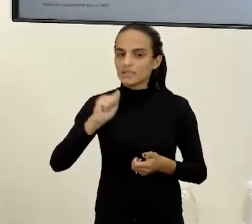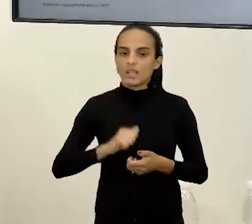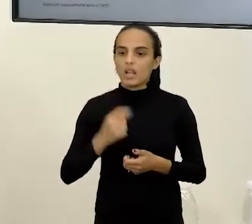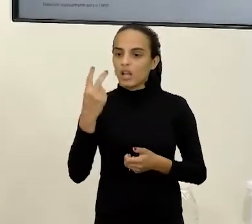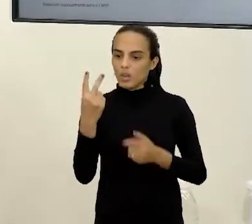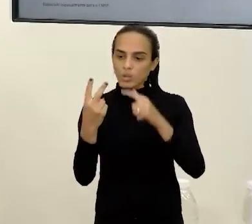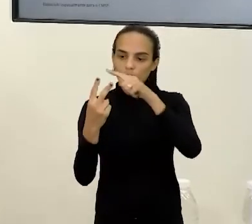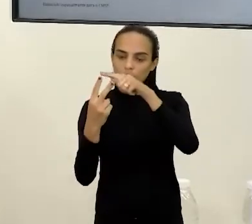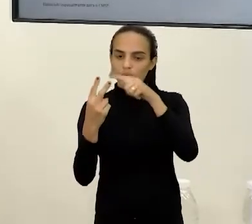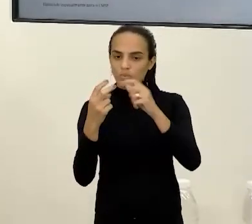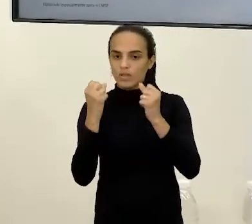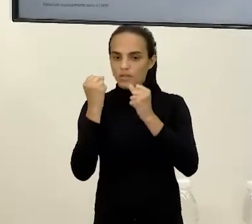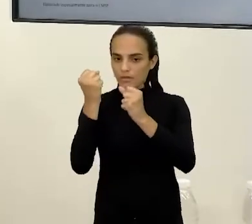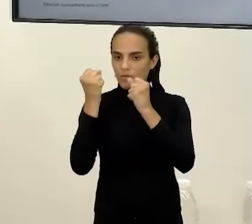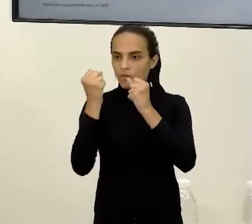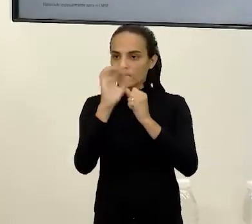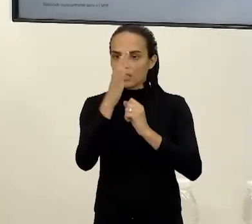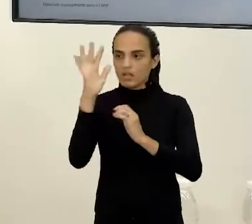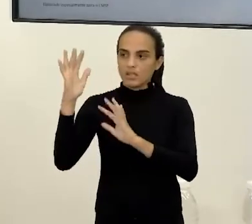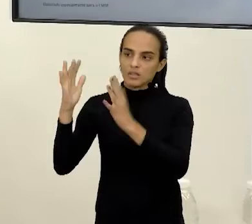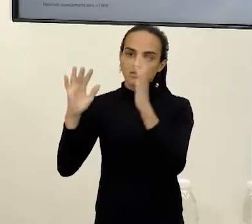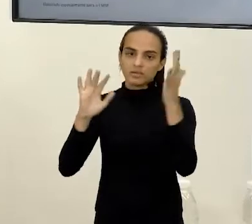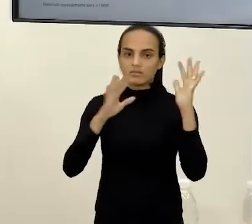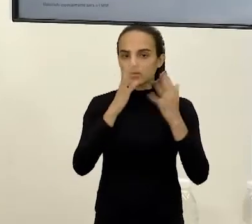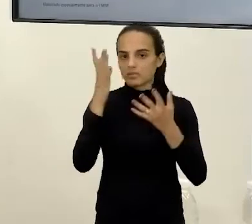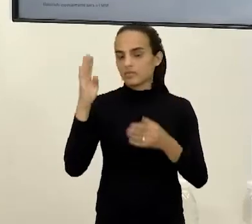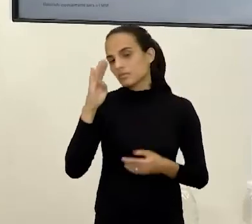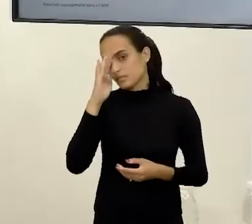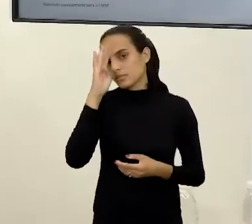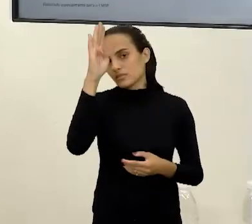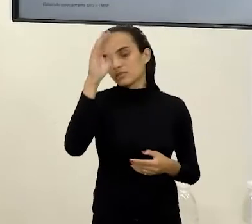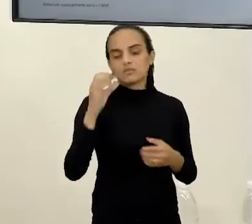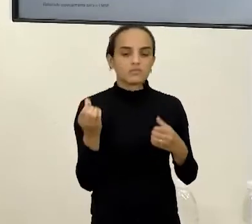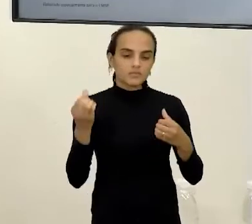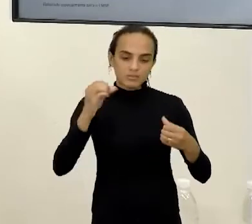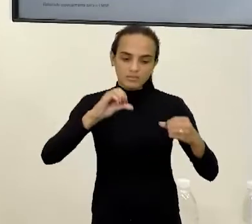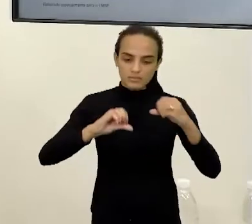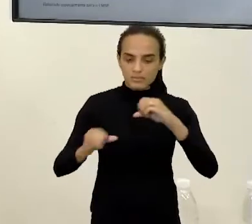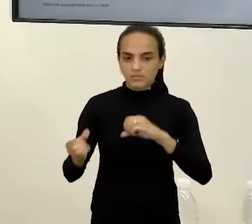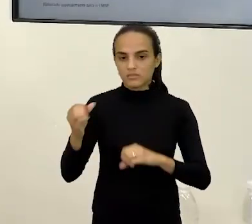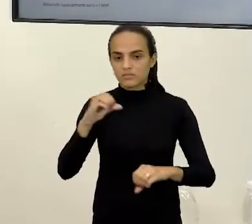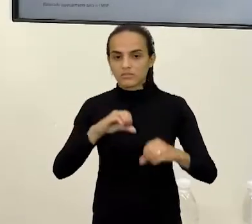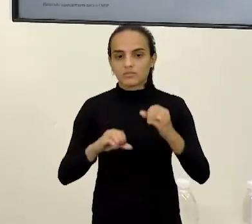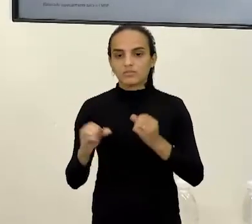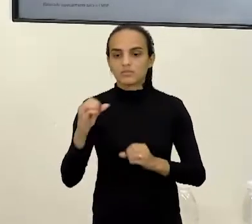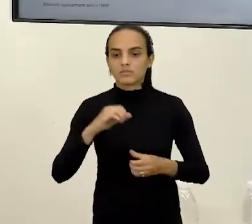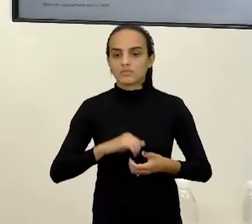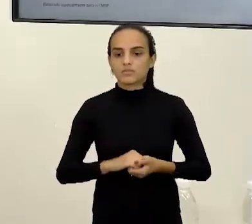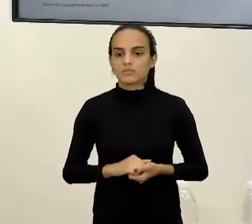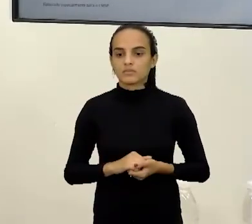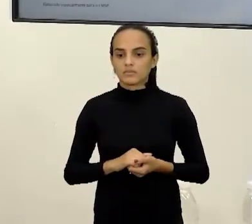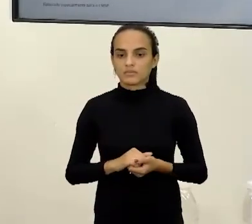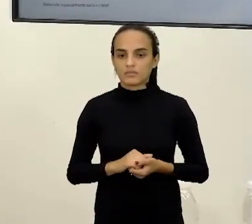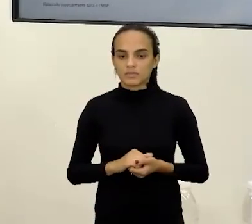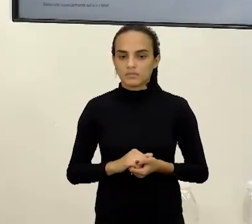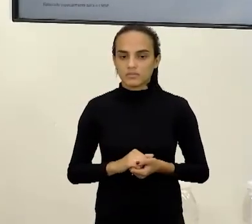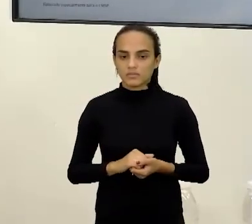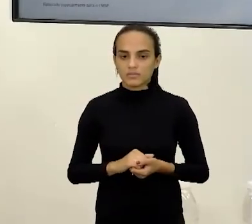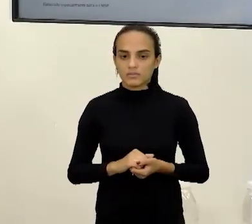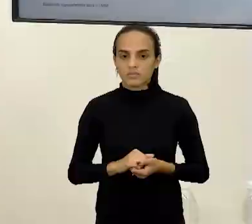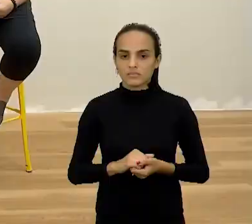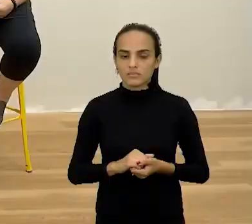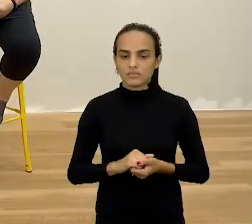natureza distintas predominam na química, né? São aquelas denominadas intramoleculares, que ocorrem no interior de uma molécula, e